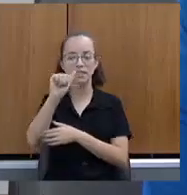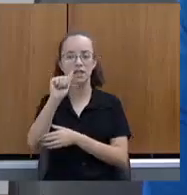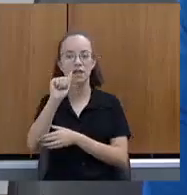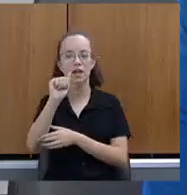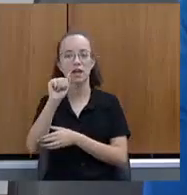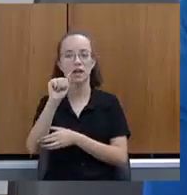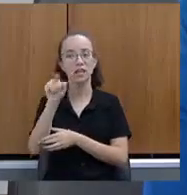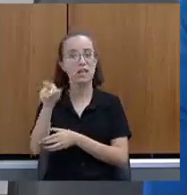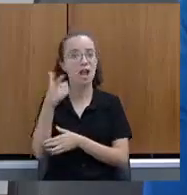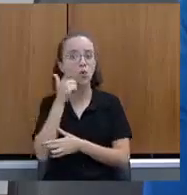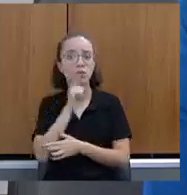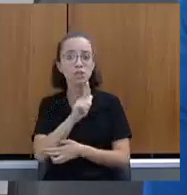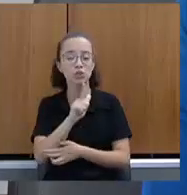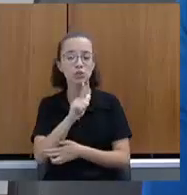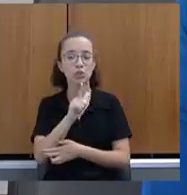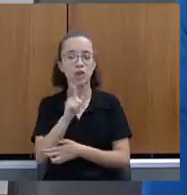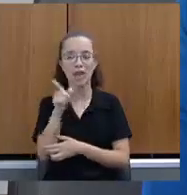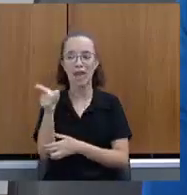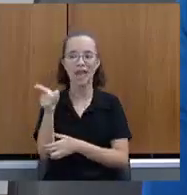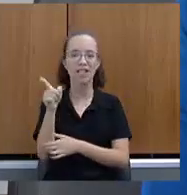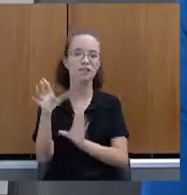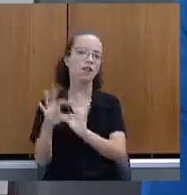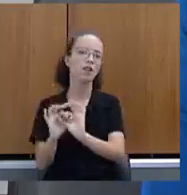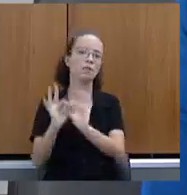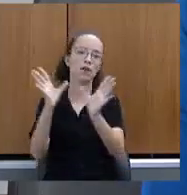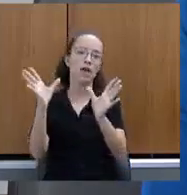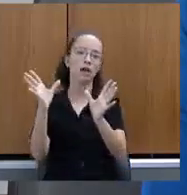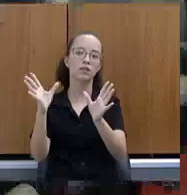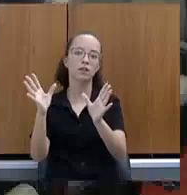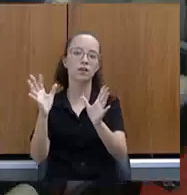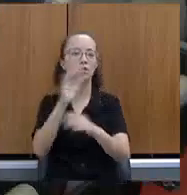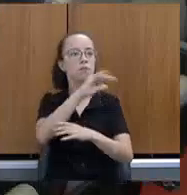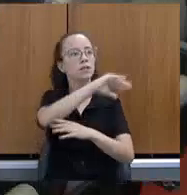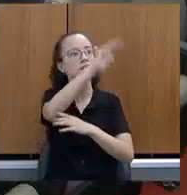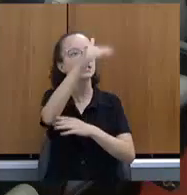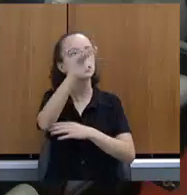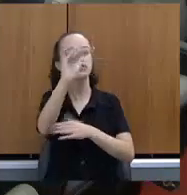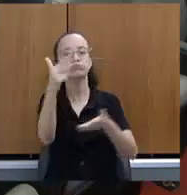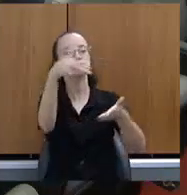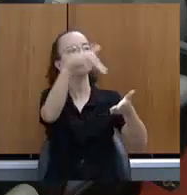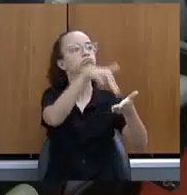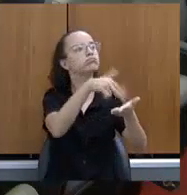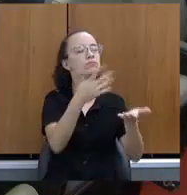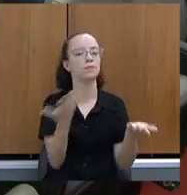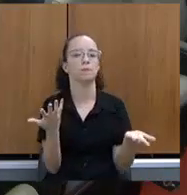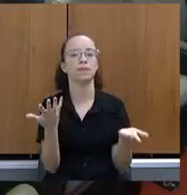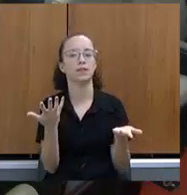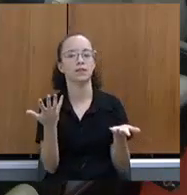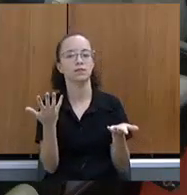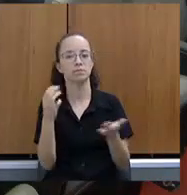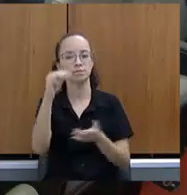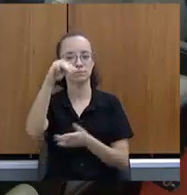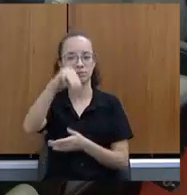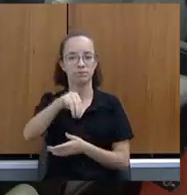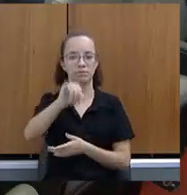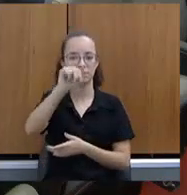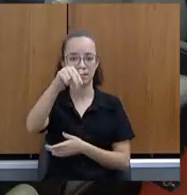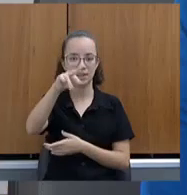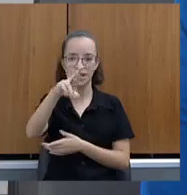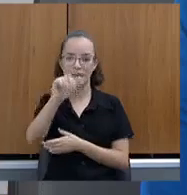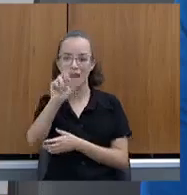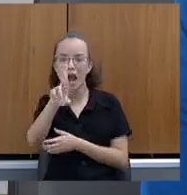a Tamisa ganhou a camisa tá liberada para se instalar na Serra do Curral sejamos Francos a Tamisa ganhou